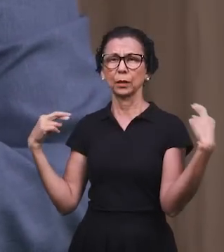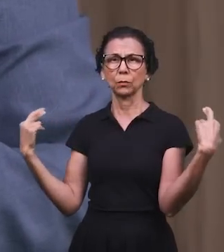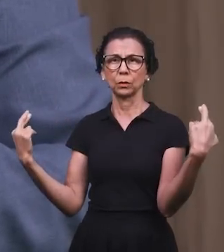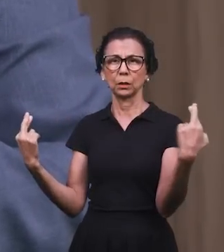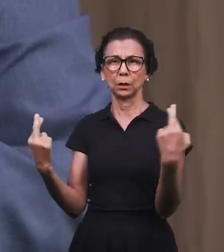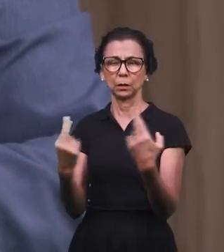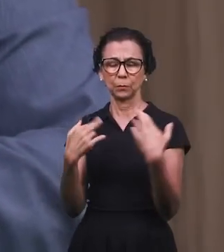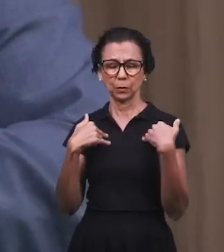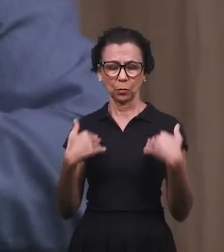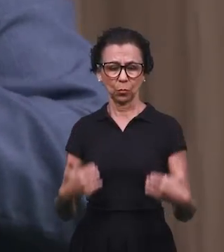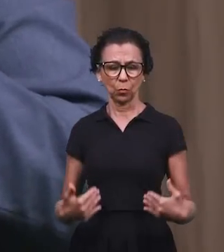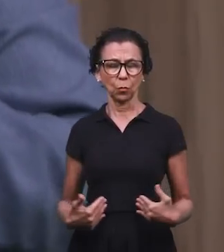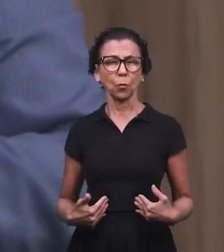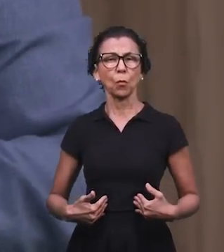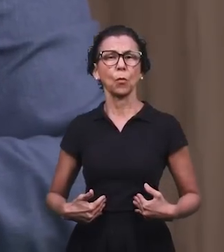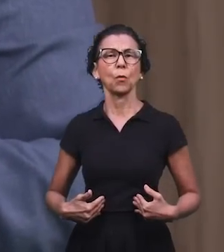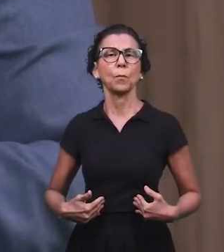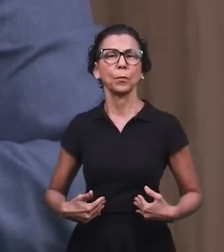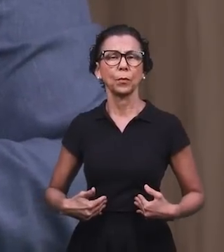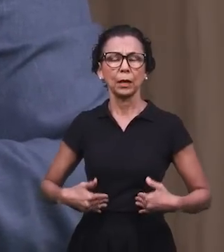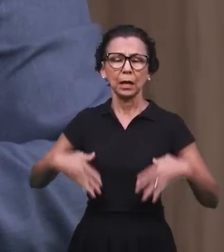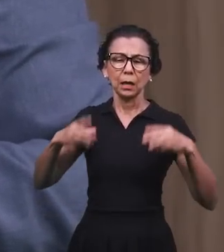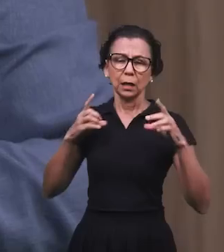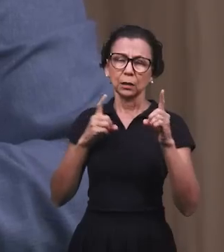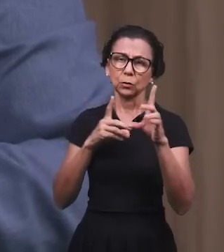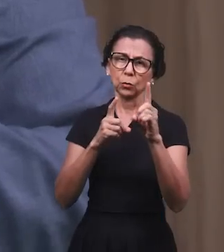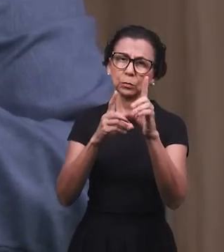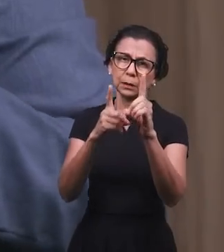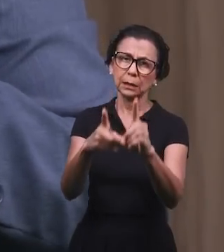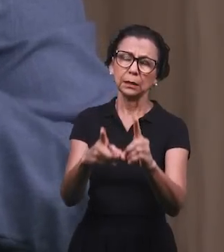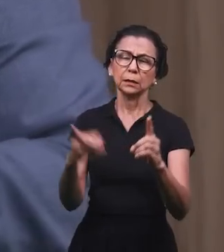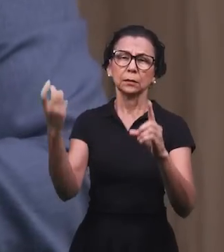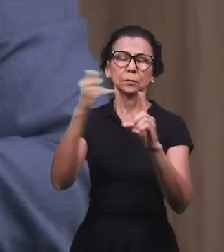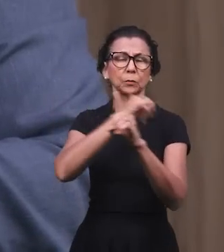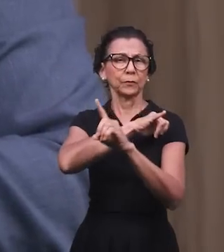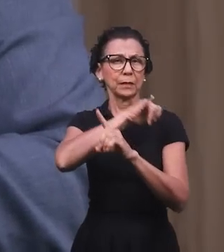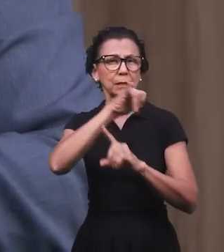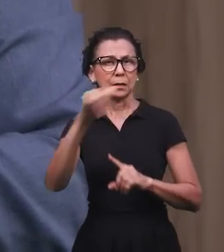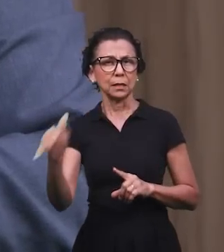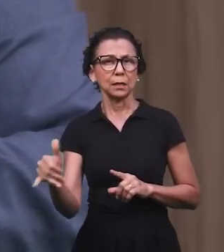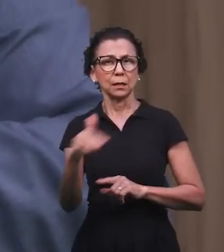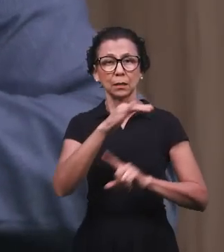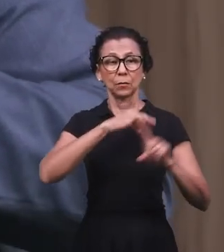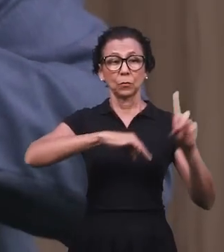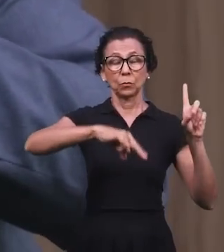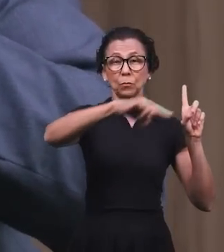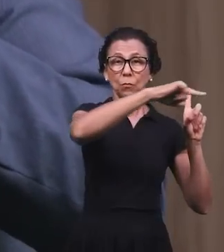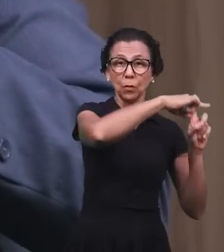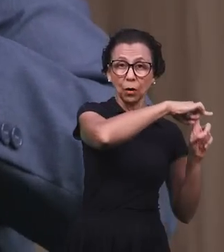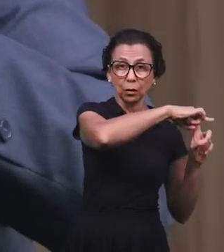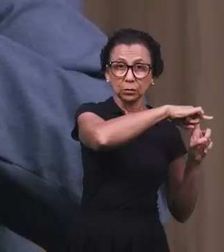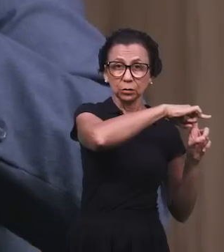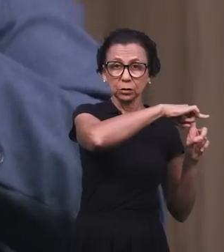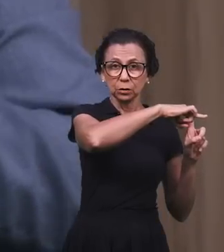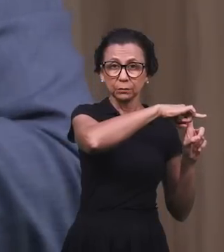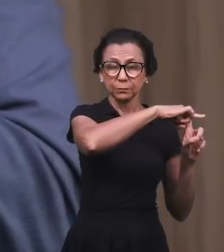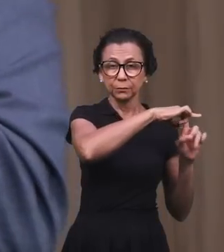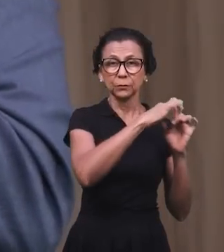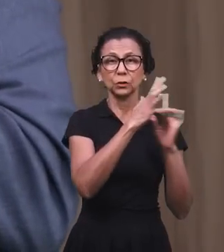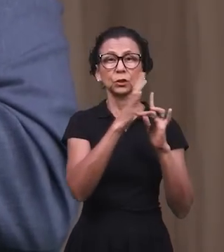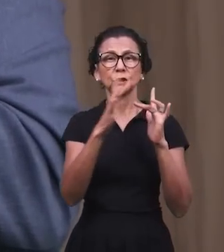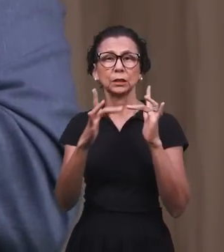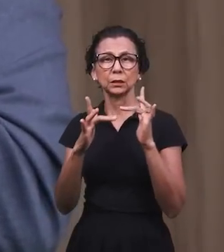a doutrina, é o Monte das Oliveiras ali, a profecia, o sacrifício do Senhor Jesus, toda essa operação, o